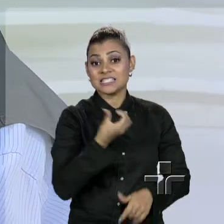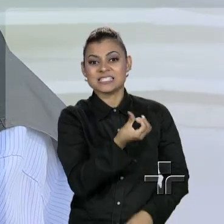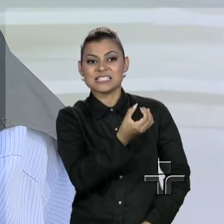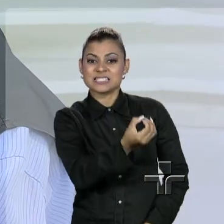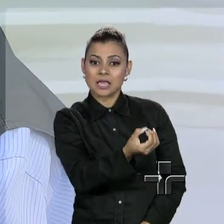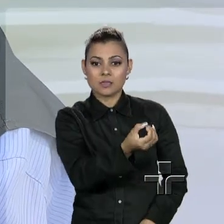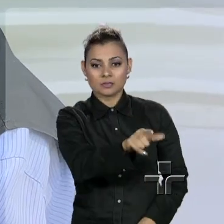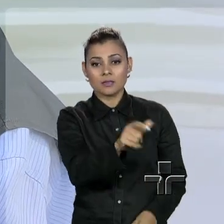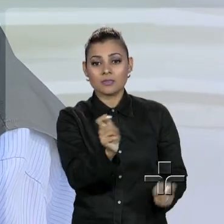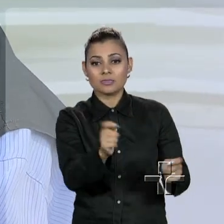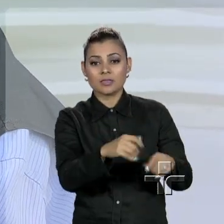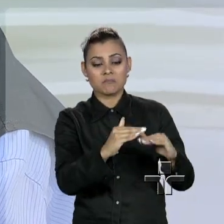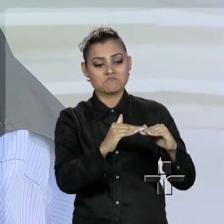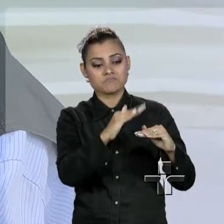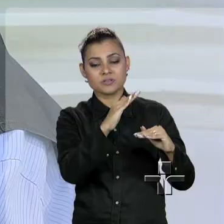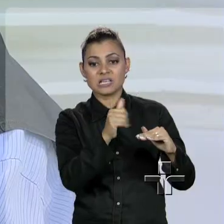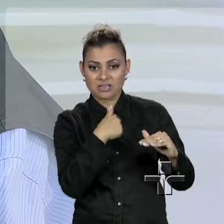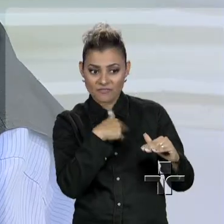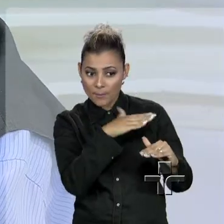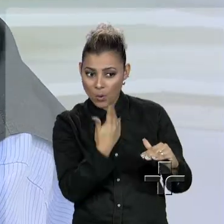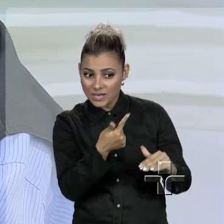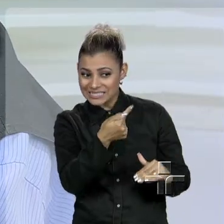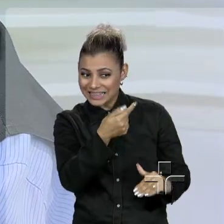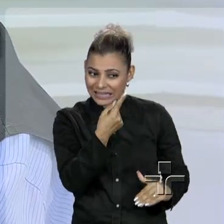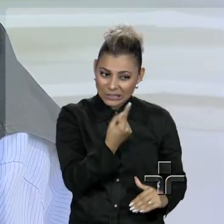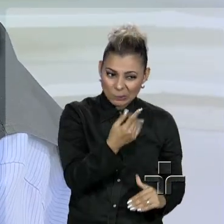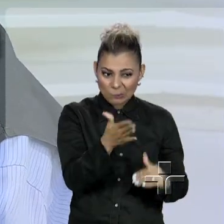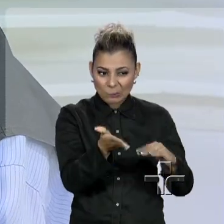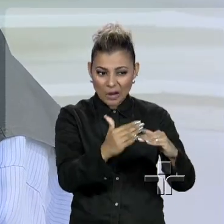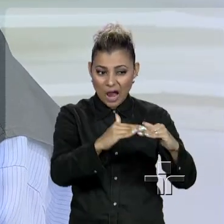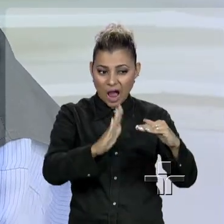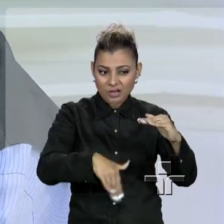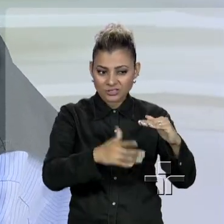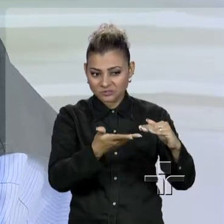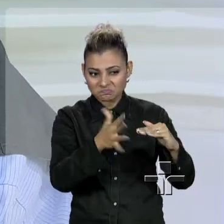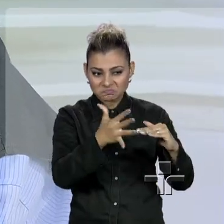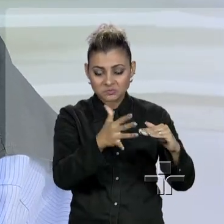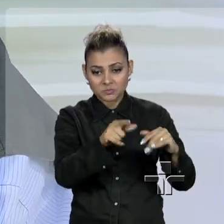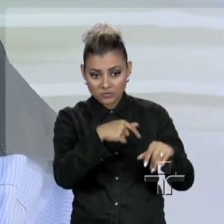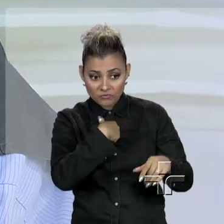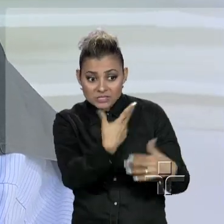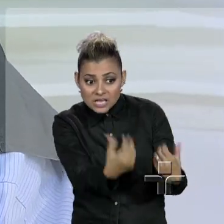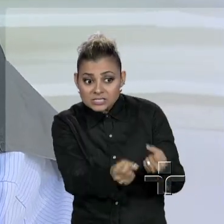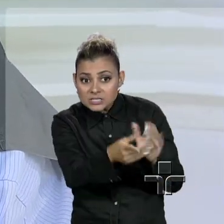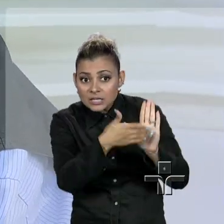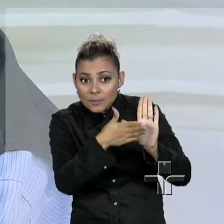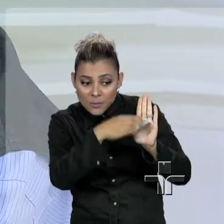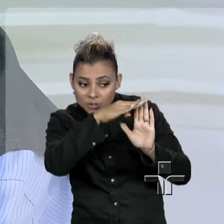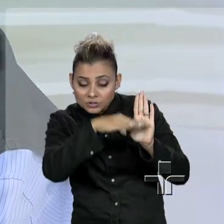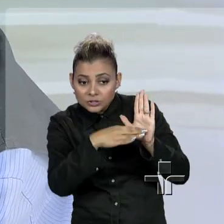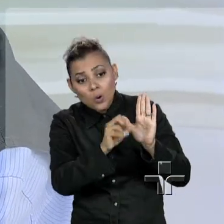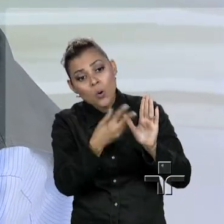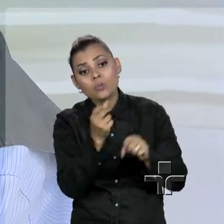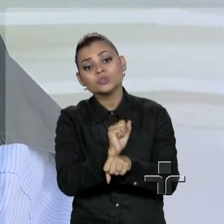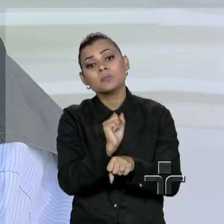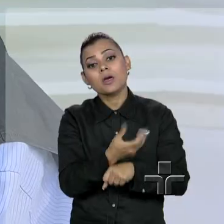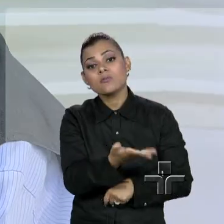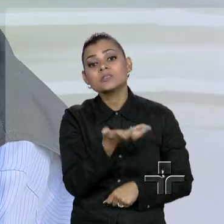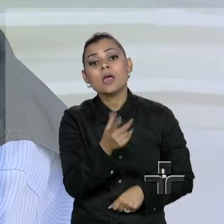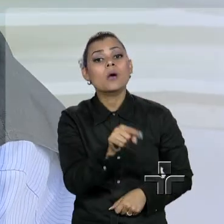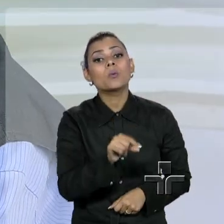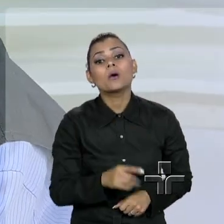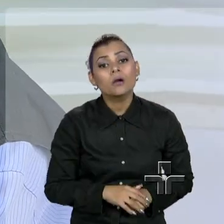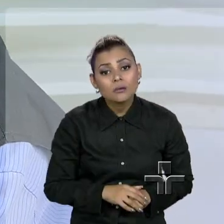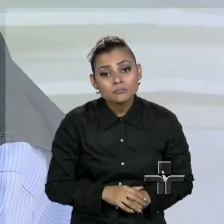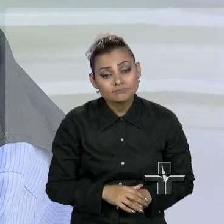pode morrer antes de atingir 71, se ele prefere o processo que está proposto ou esperar. Eu